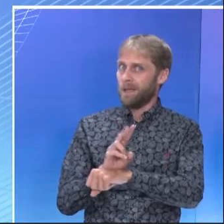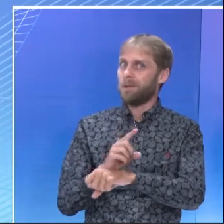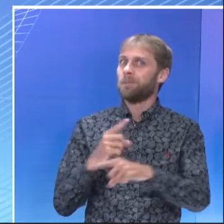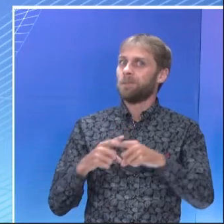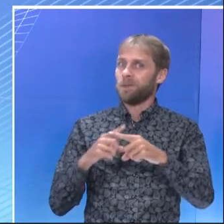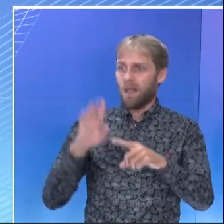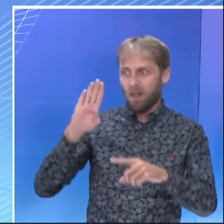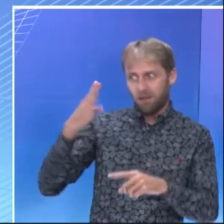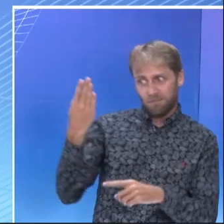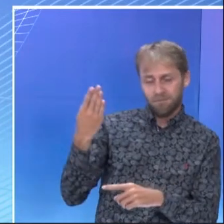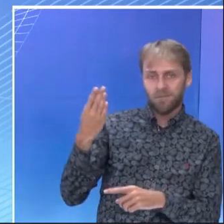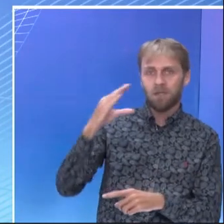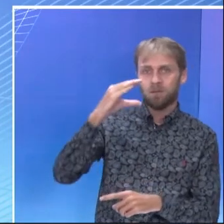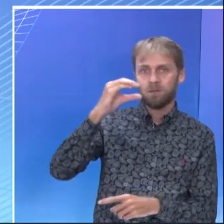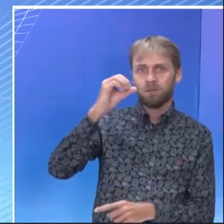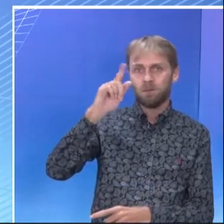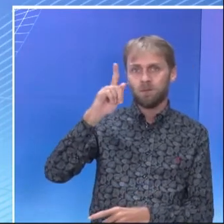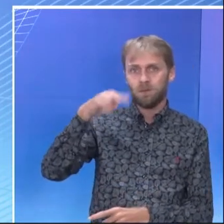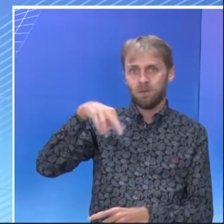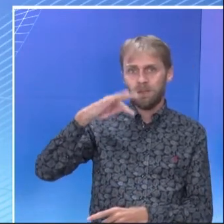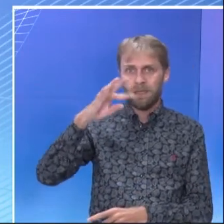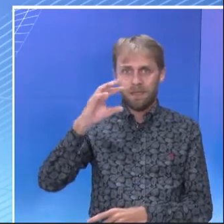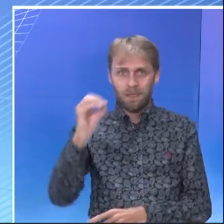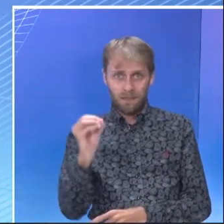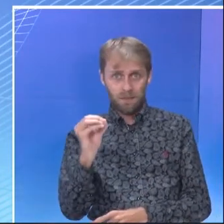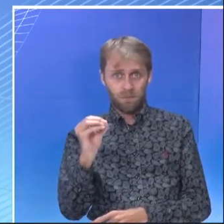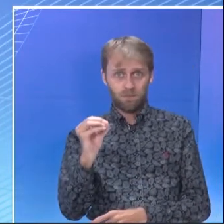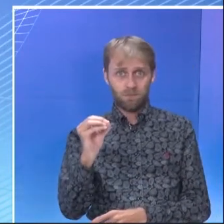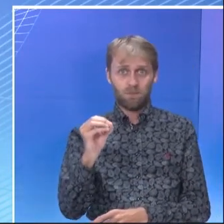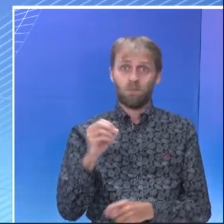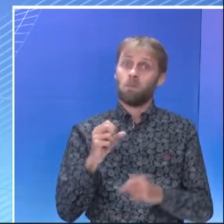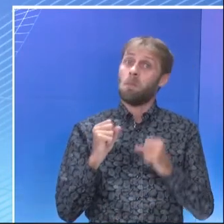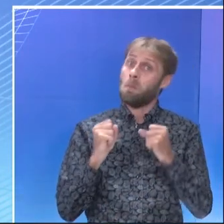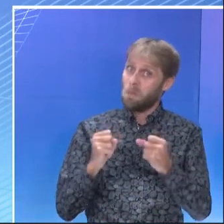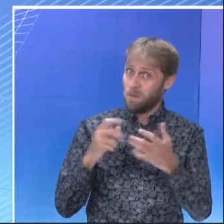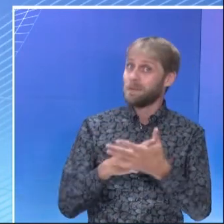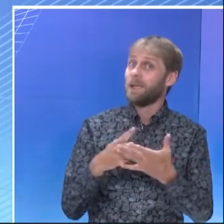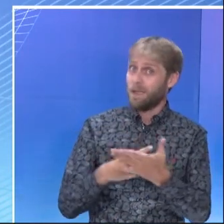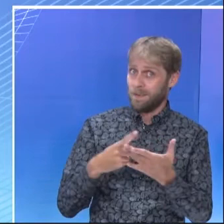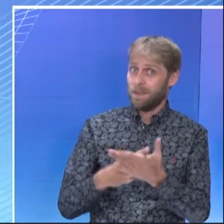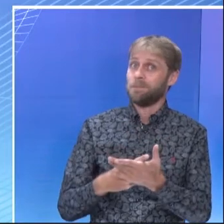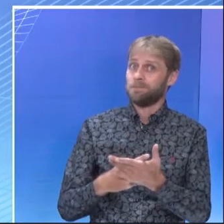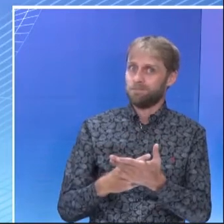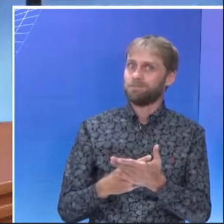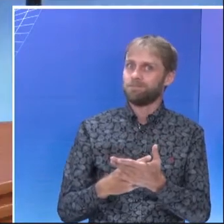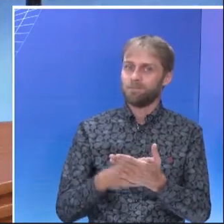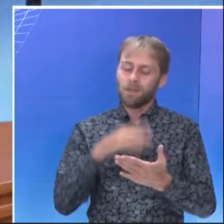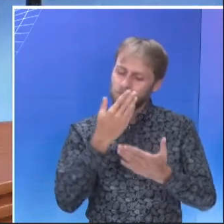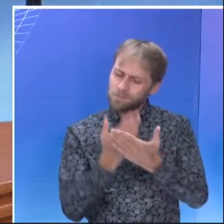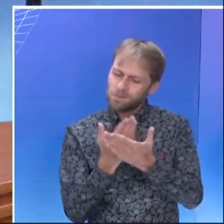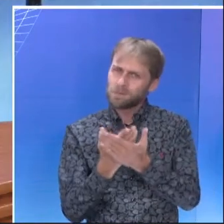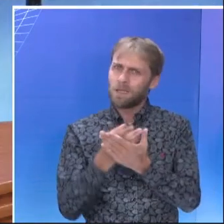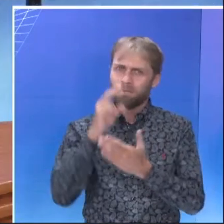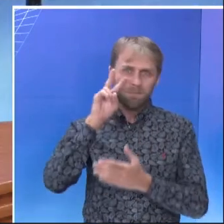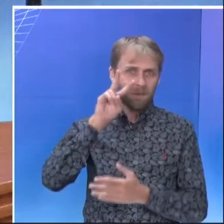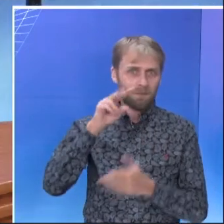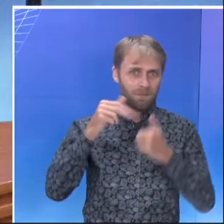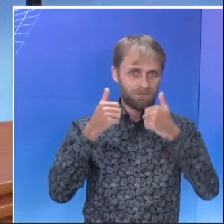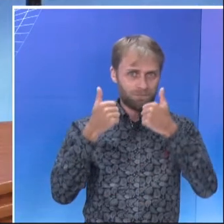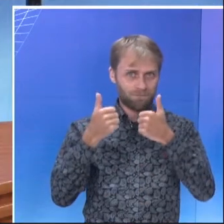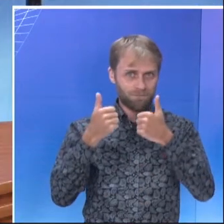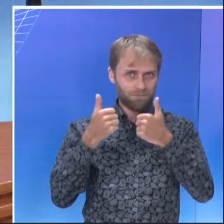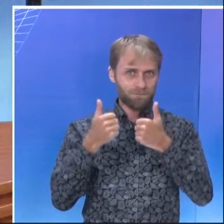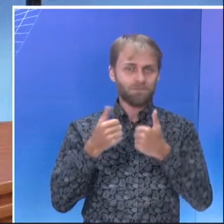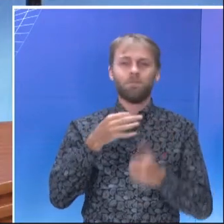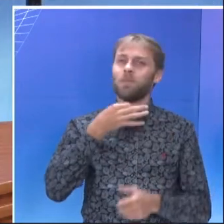cognatas. Por quê? Porque para você não cair numa pegadinha. Então é bom dar uma olhada quais são. Então essa é